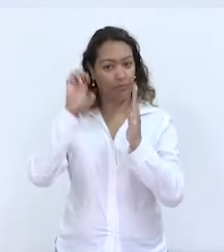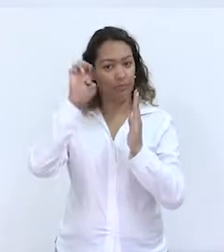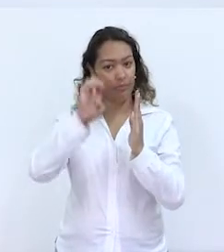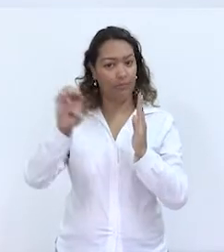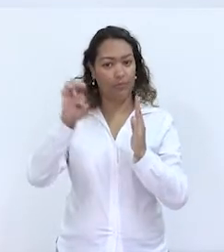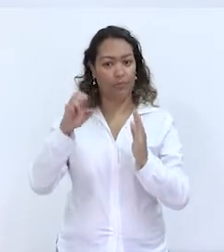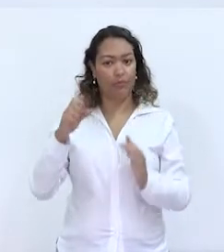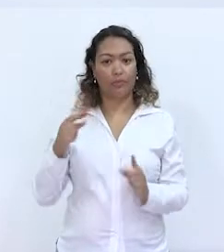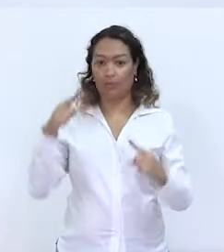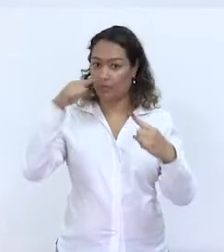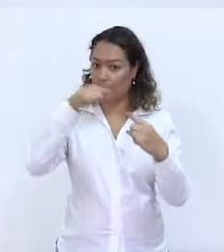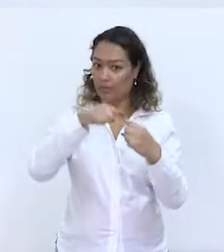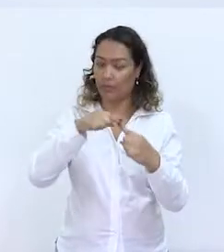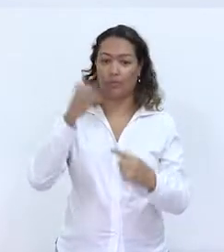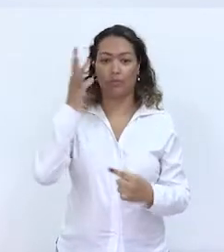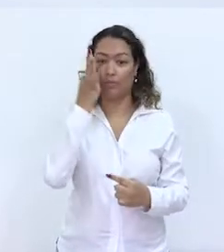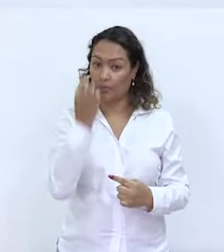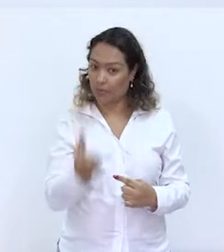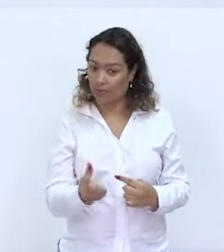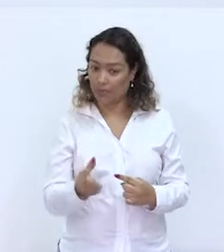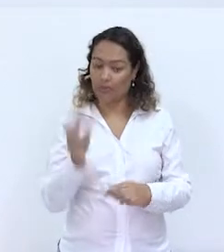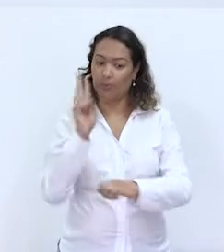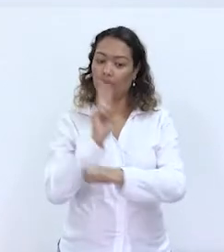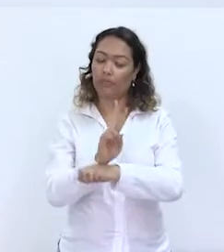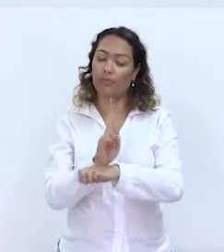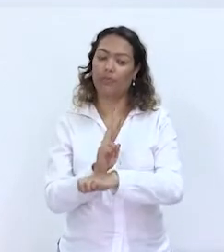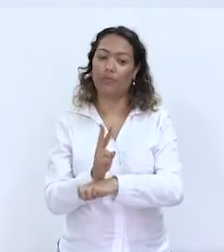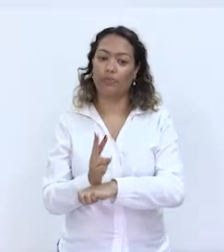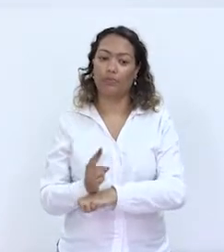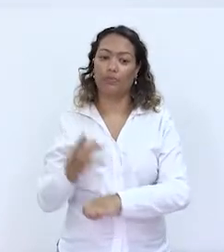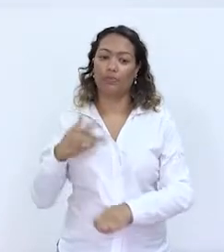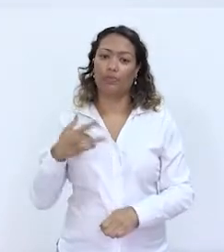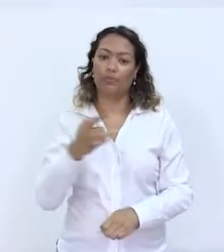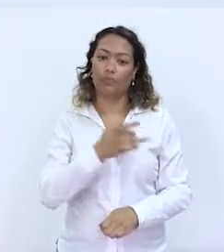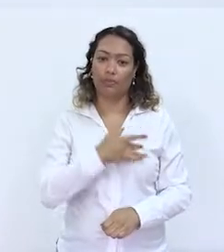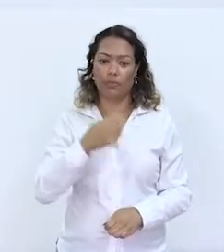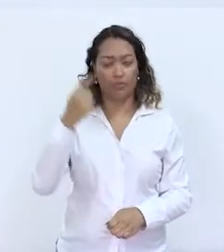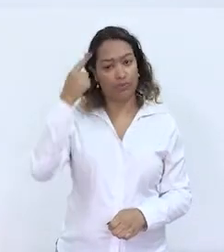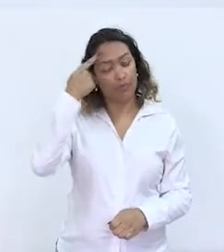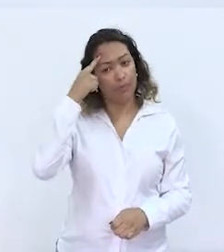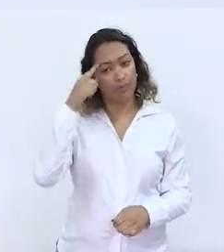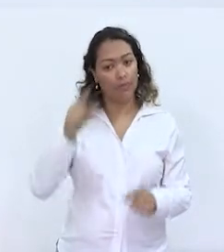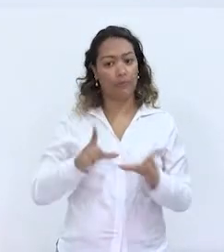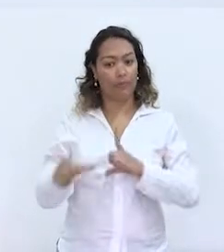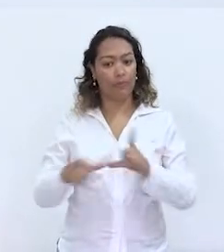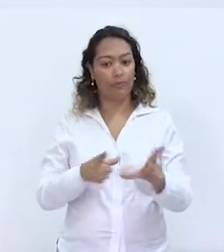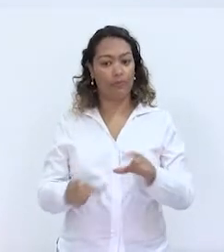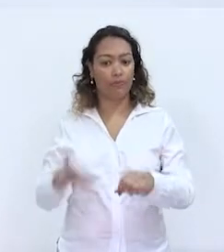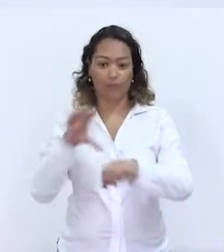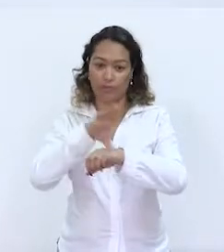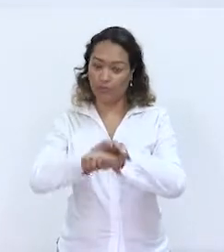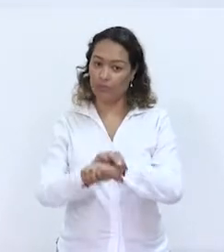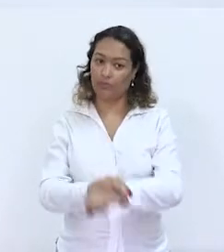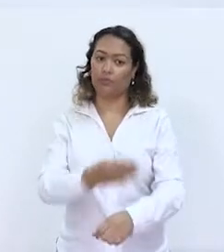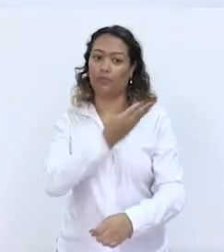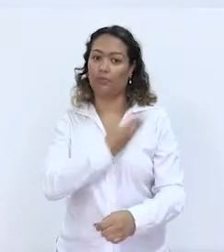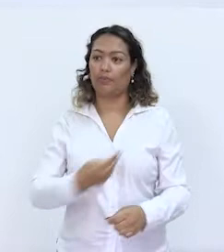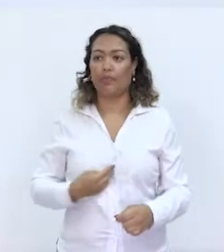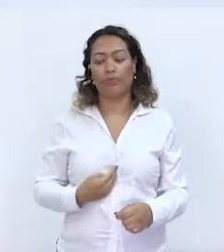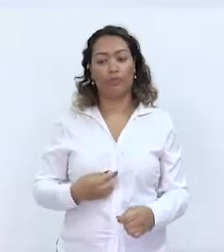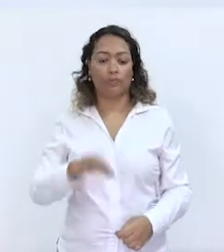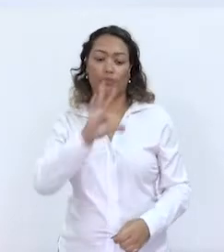que prevê a atenção e os cuidados à saúde mental dos profissionais de segurança pública sejam eles